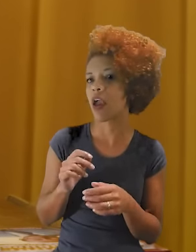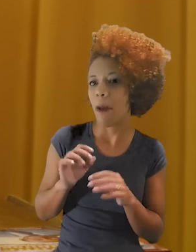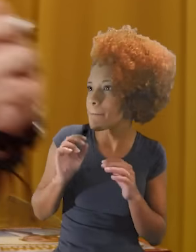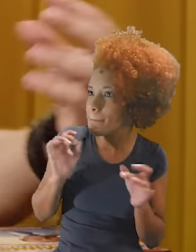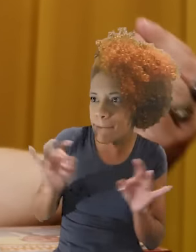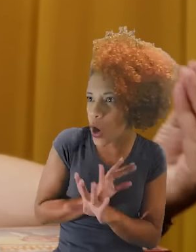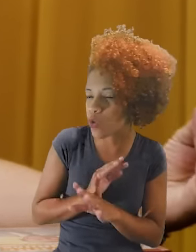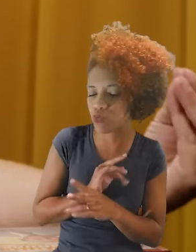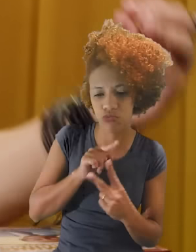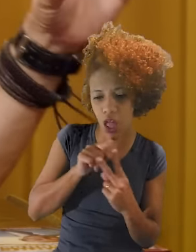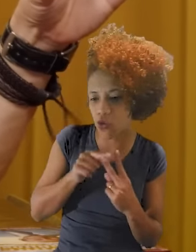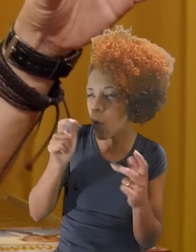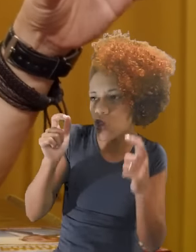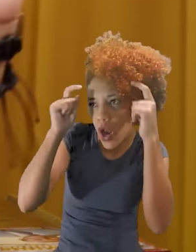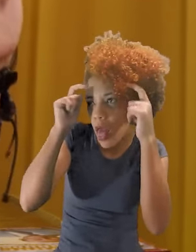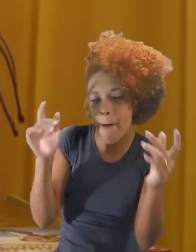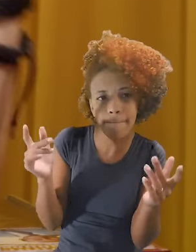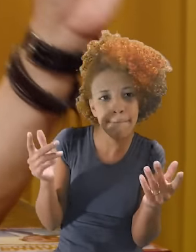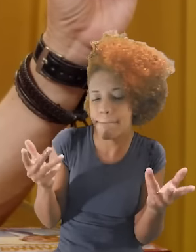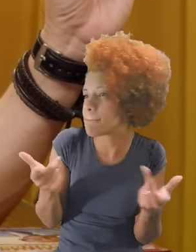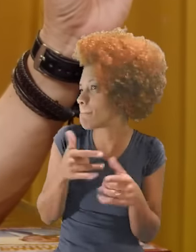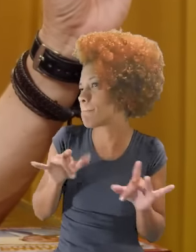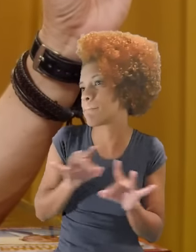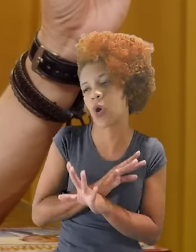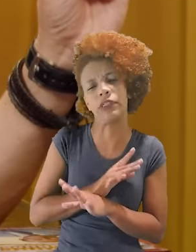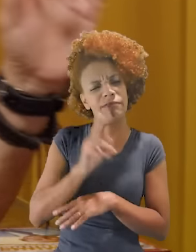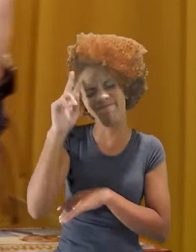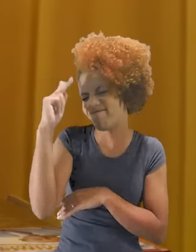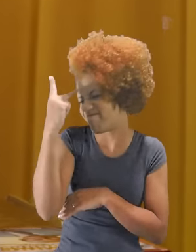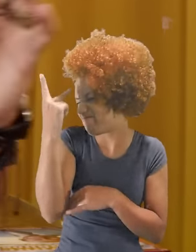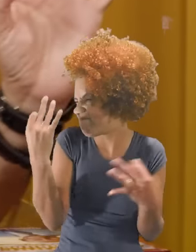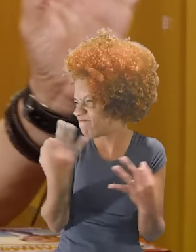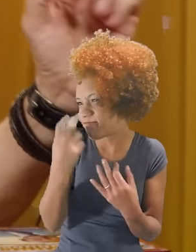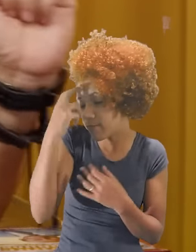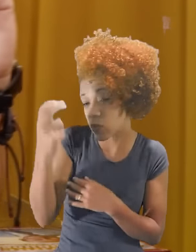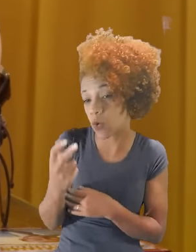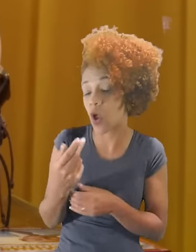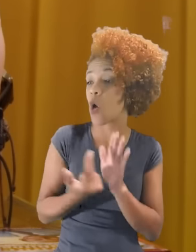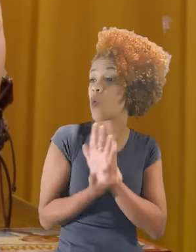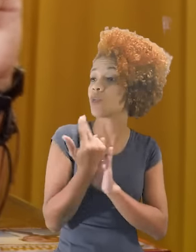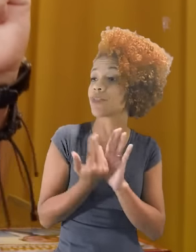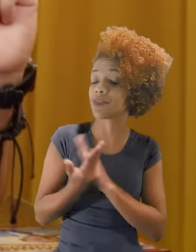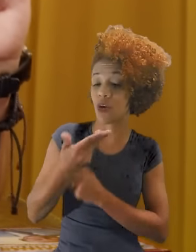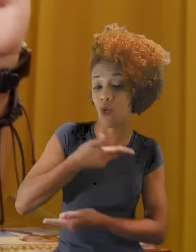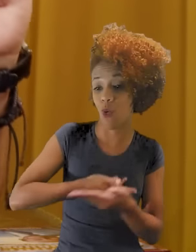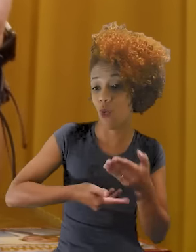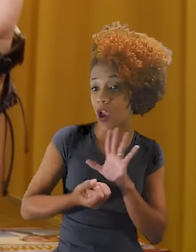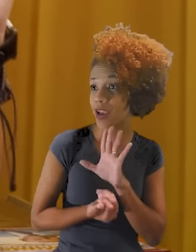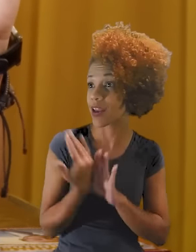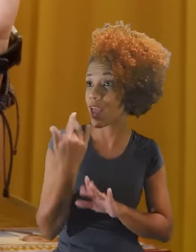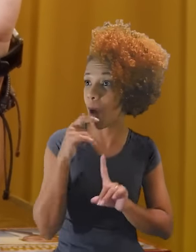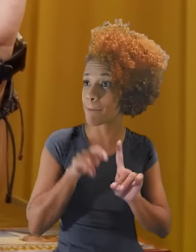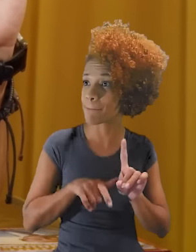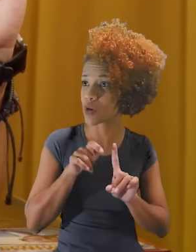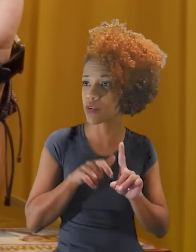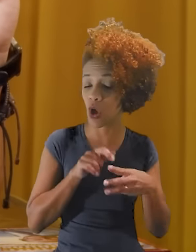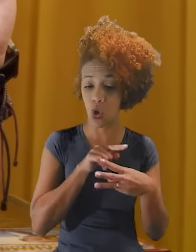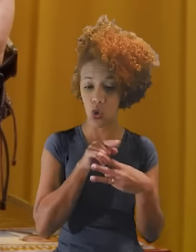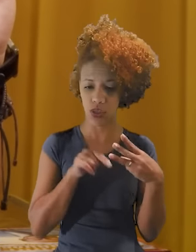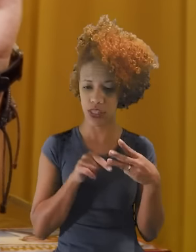acabou. E uma sacada genial... Aí é Hub Arix, cara. O desenho circular. O cara conseguiu criar um personagem com